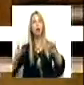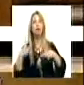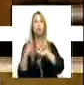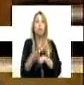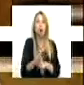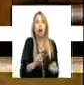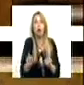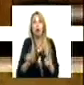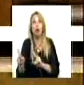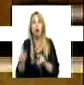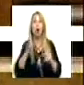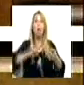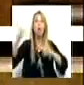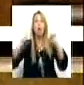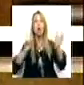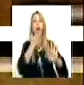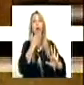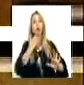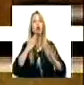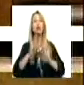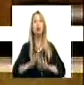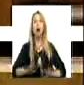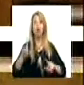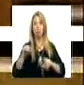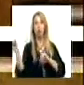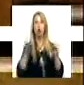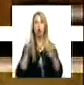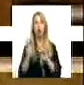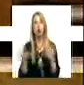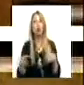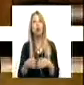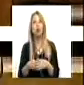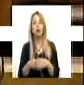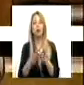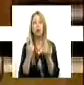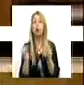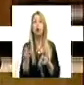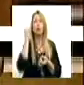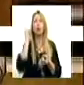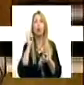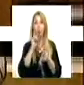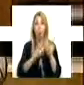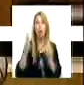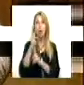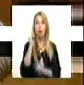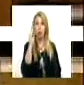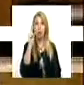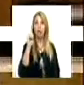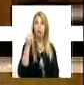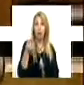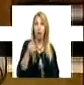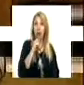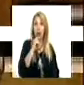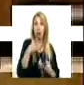da mobilidade suave, quer pelo transporte coletivo. Mas não é o aumento do ISP que o vai conseguir, porque